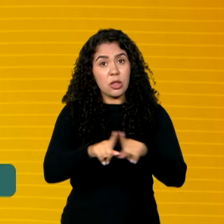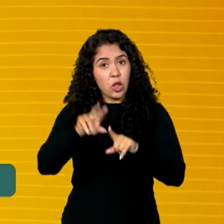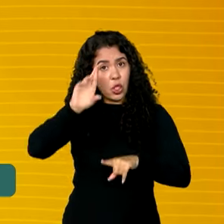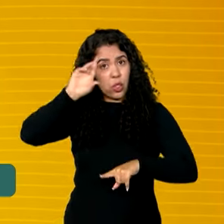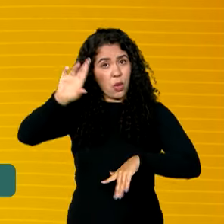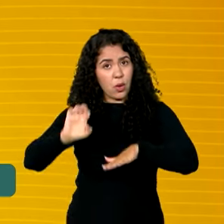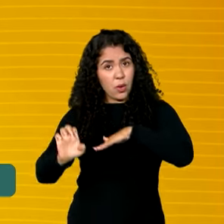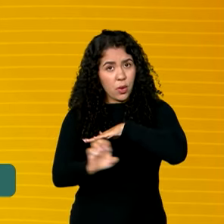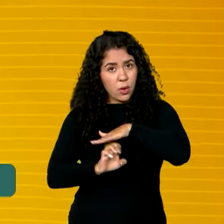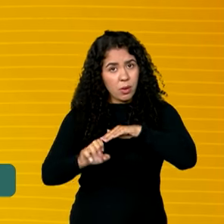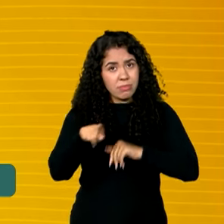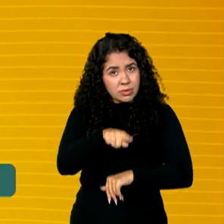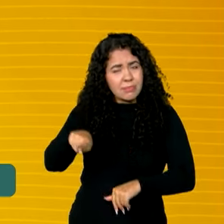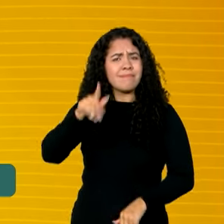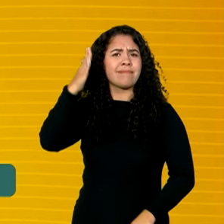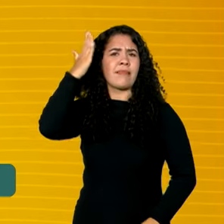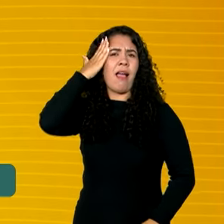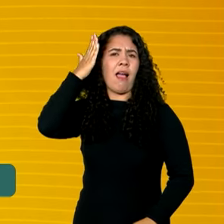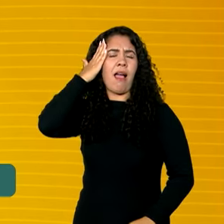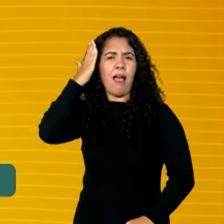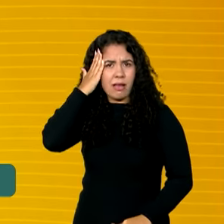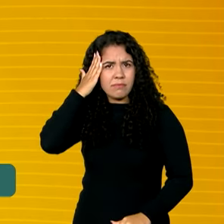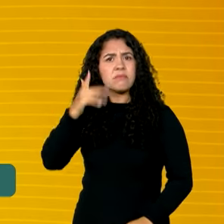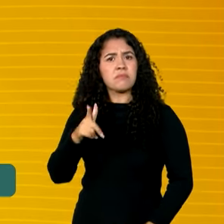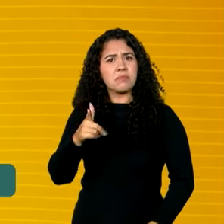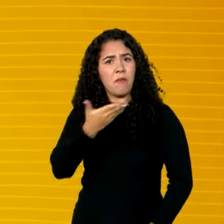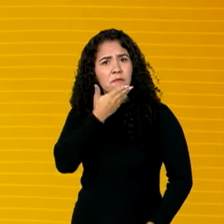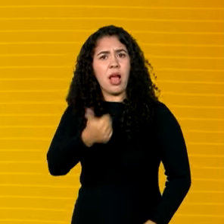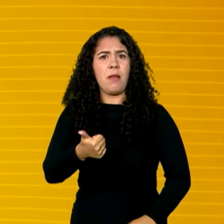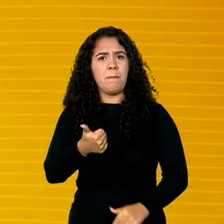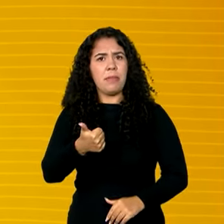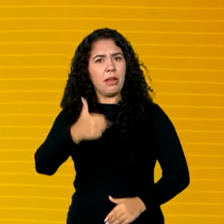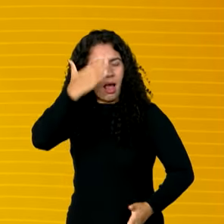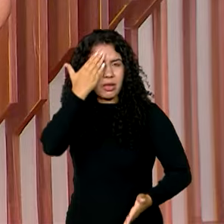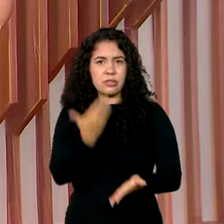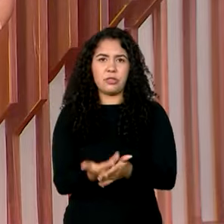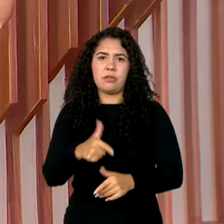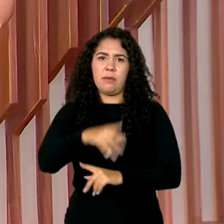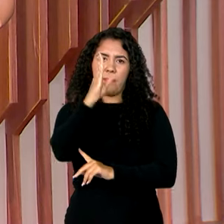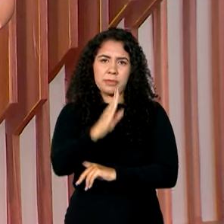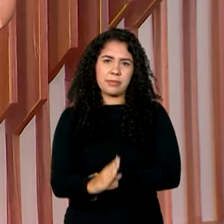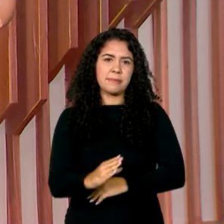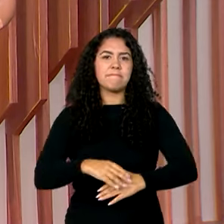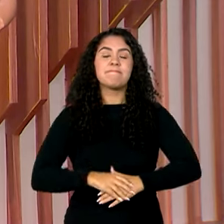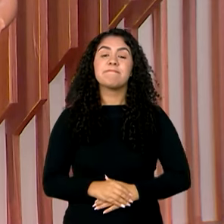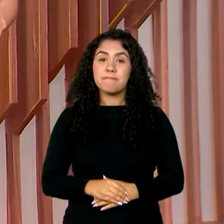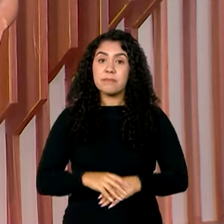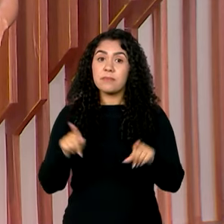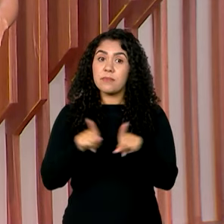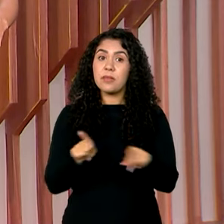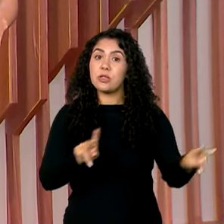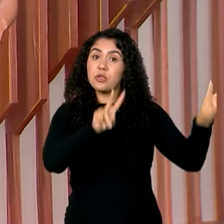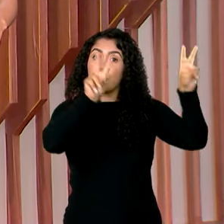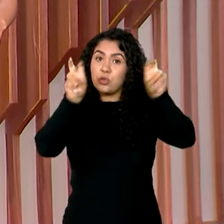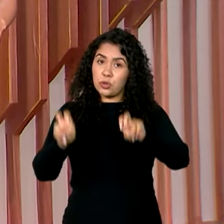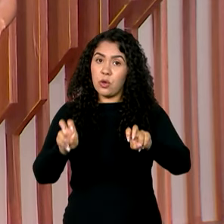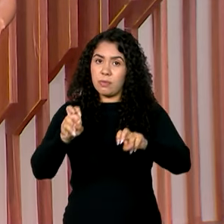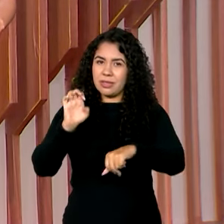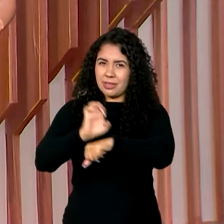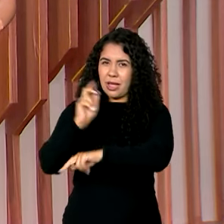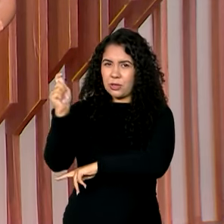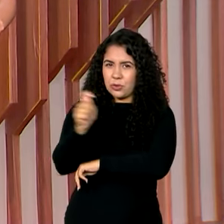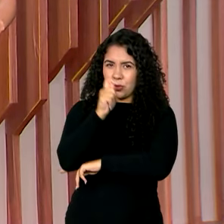empresários sabem que vale a pena apostar no Brasil. E ainda sobre o Rio Grande do Sul,